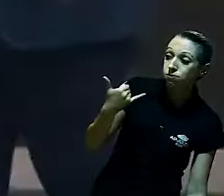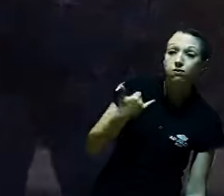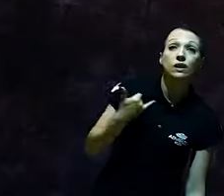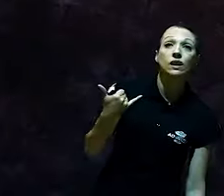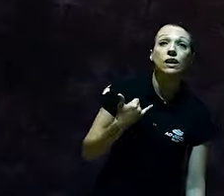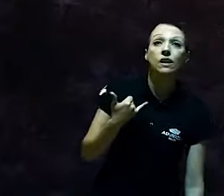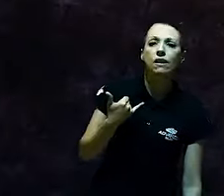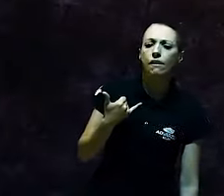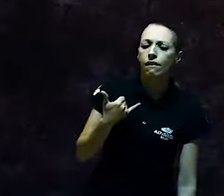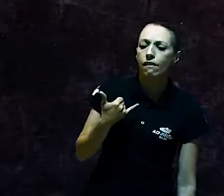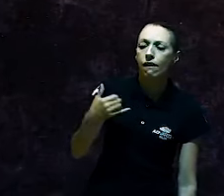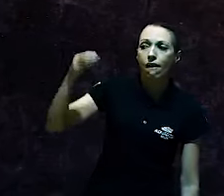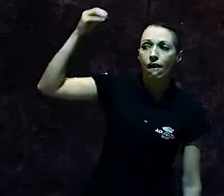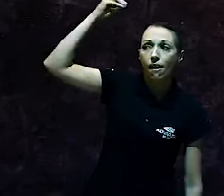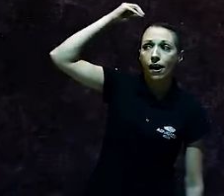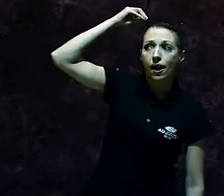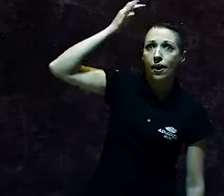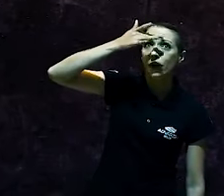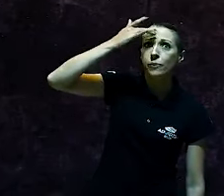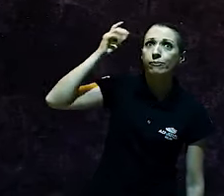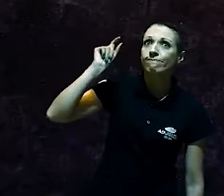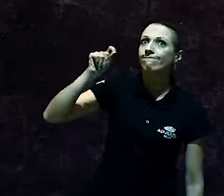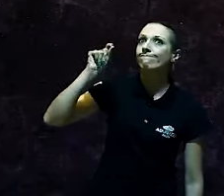o culpado por este mal.